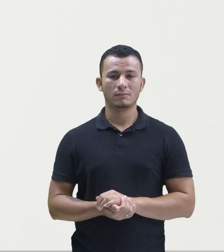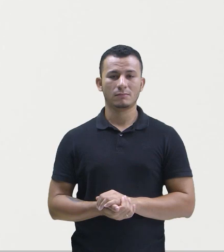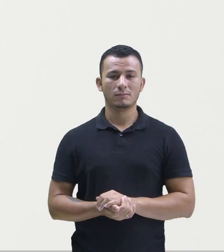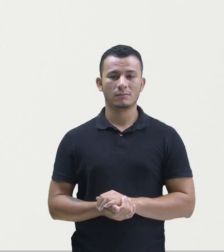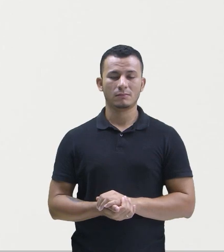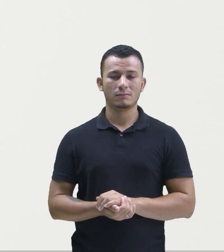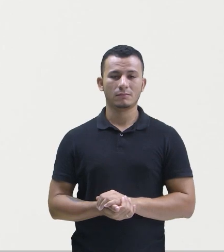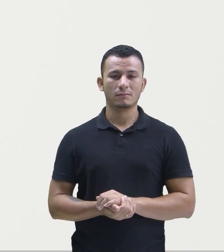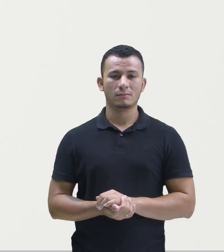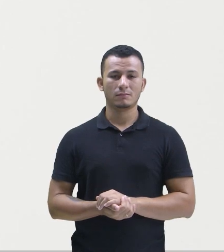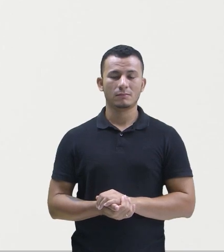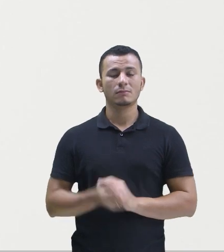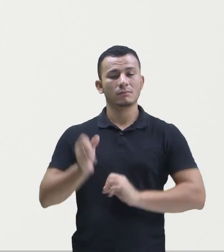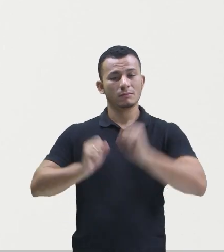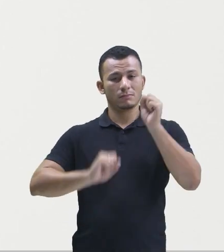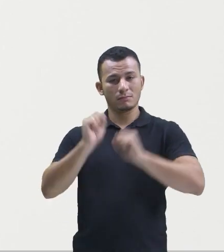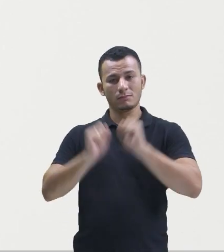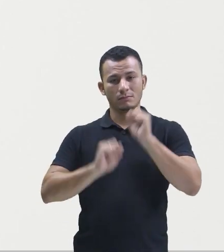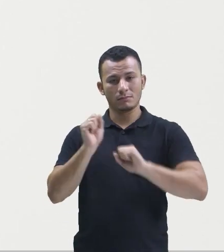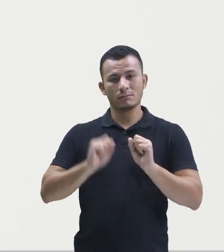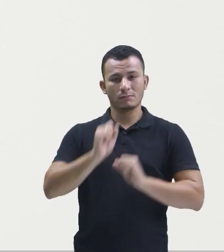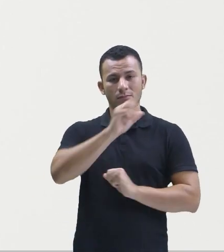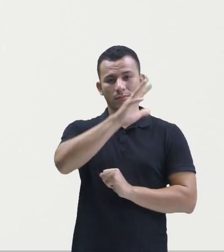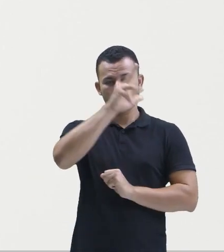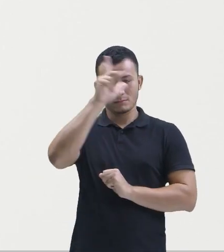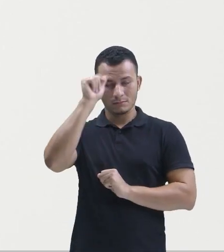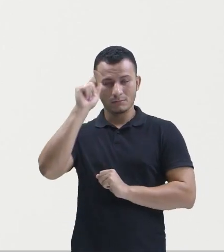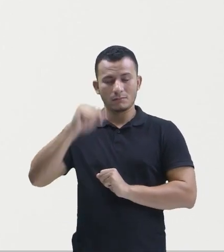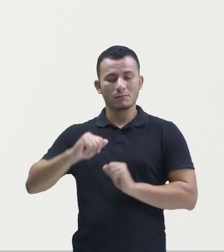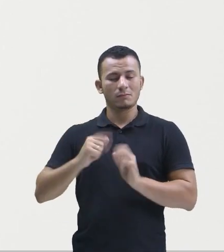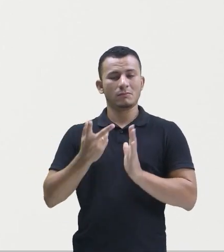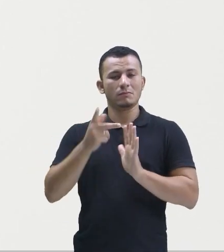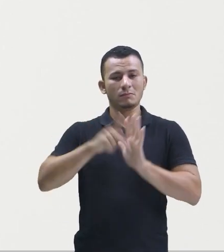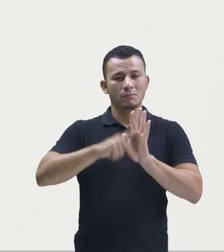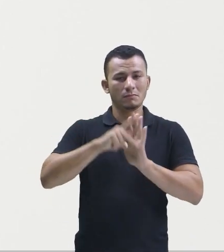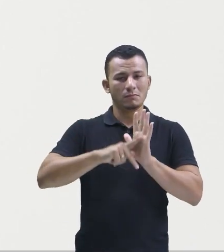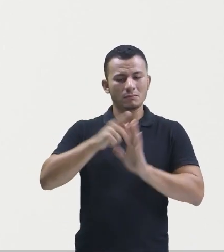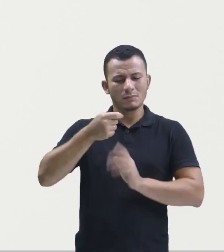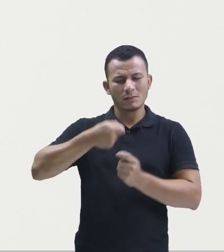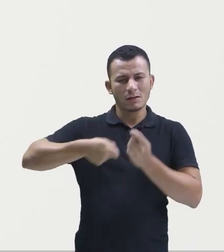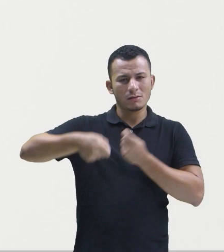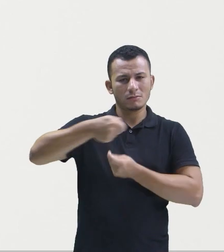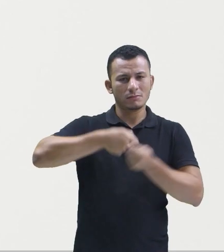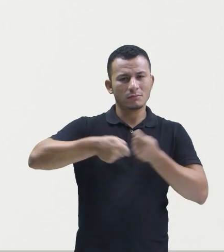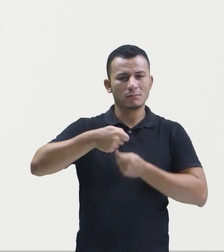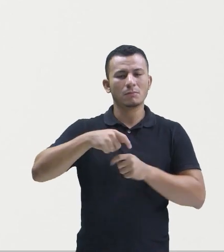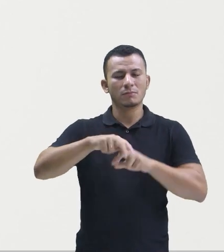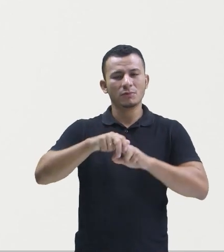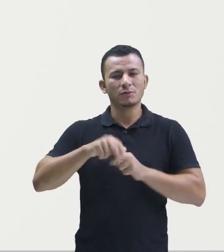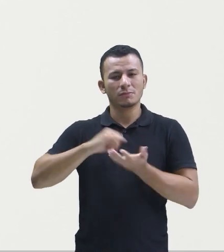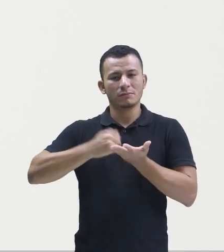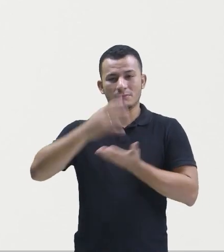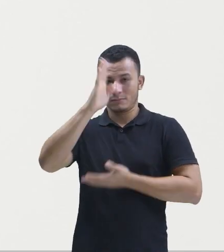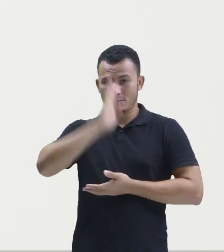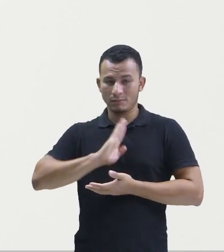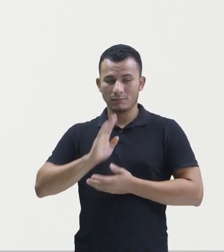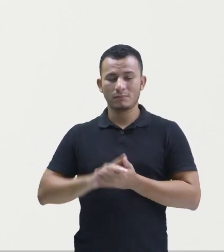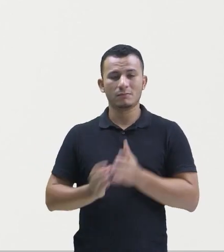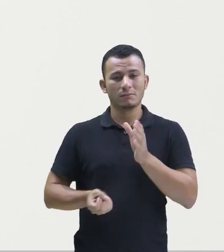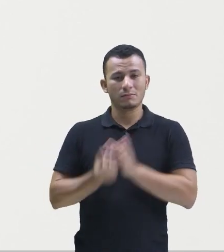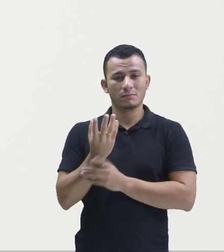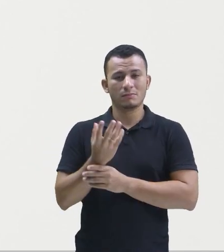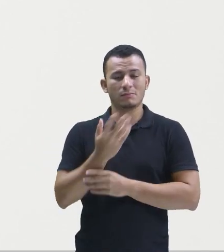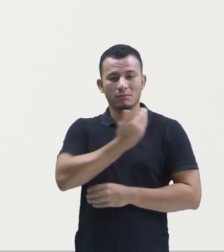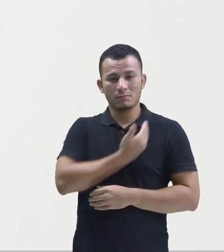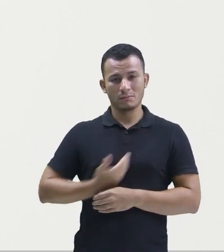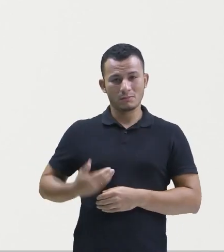Questão número 2. O Polo Industrial de Manaus é um modelo econômico com característica de isenção fiscal, implantado pelo